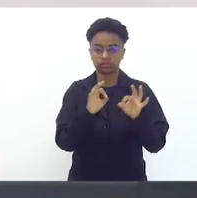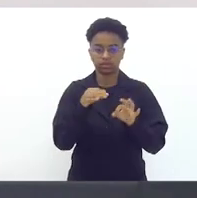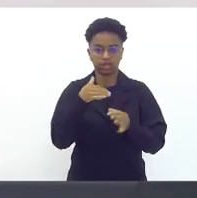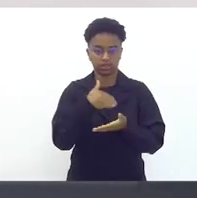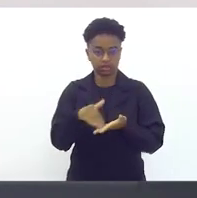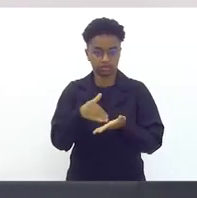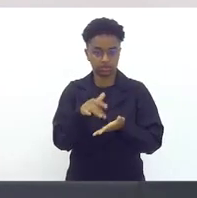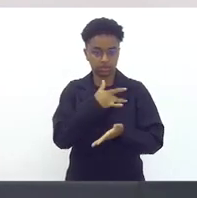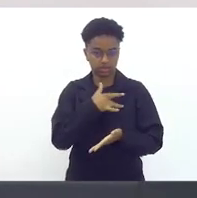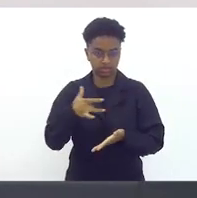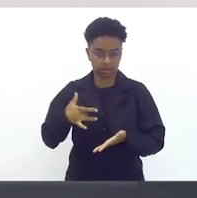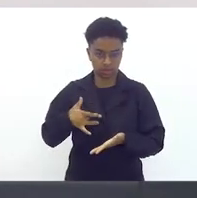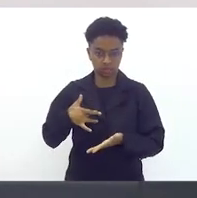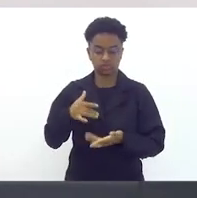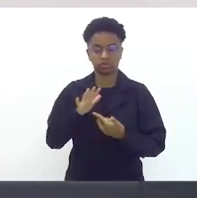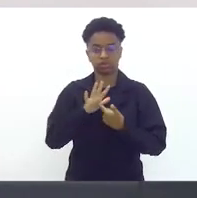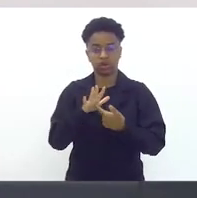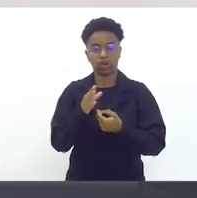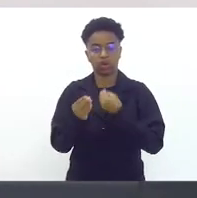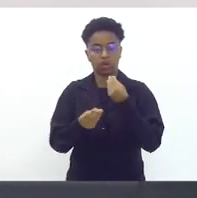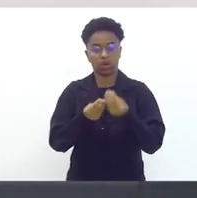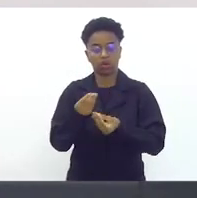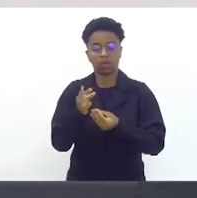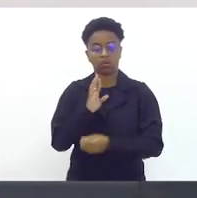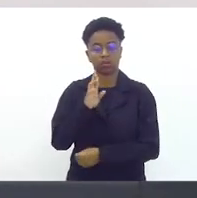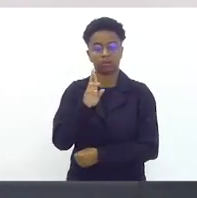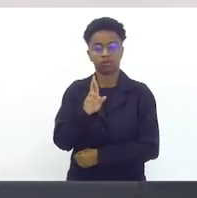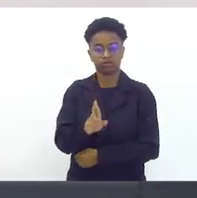na perspectiva que a representação